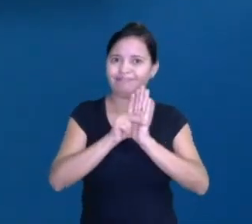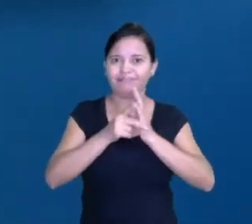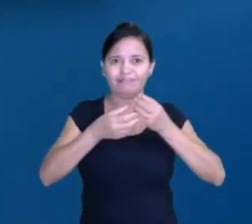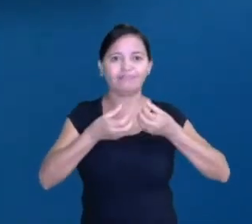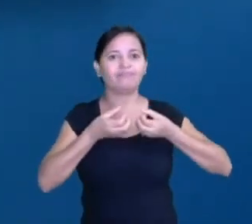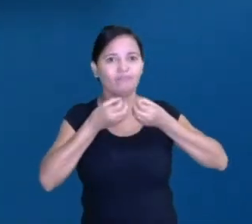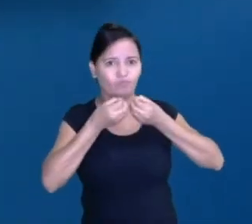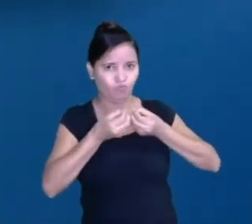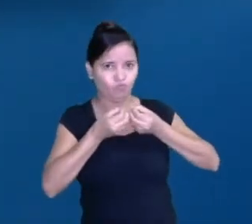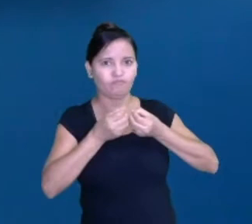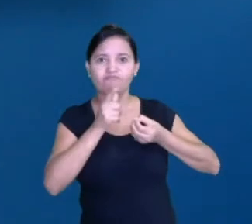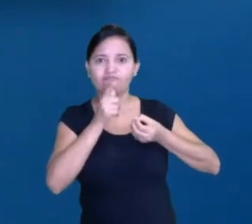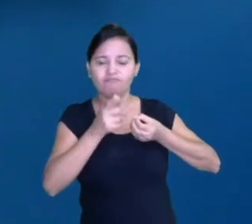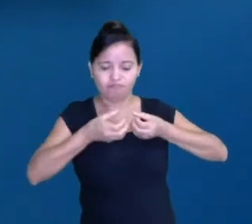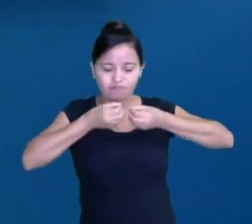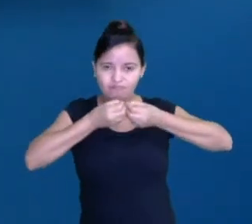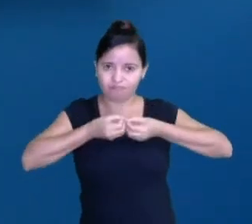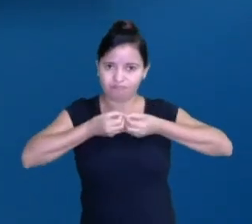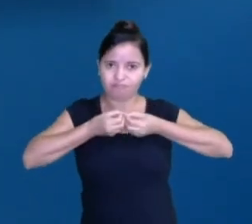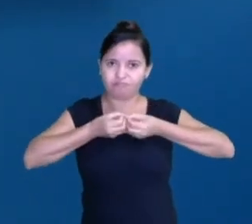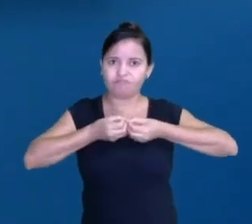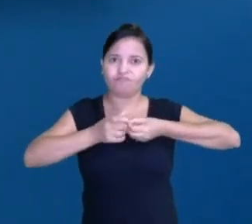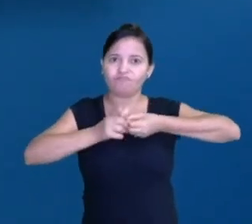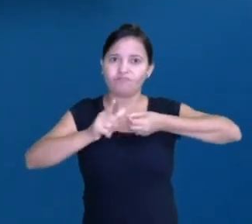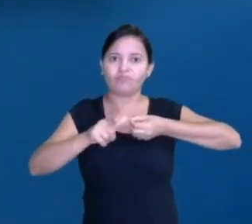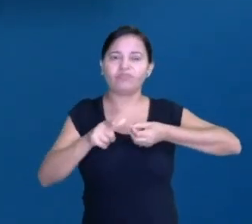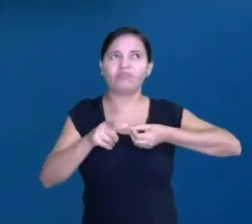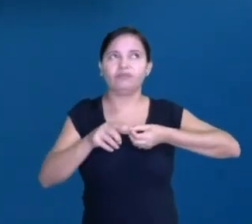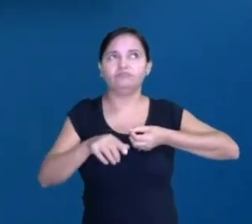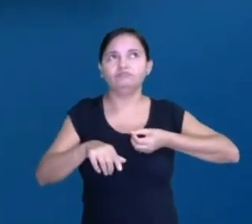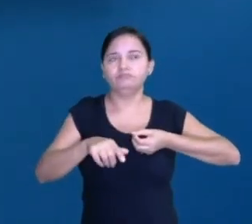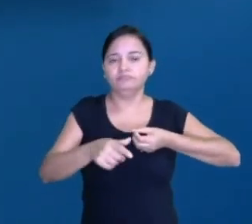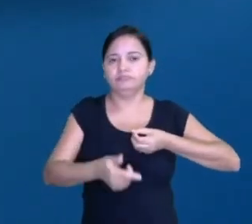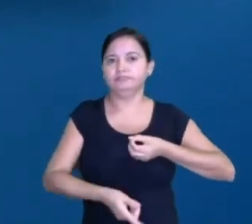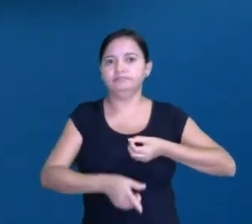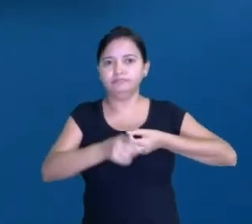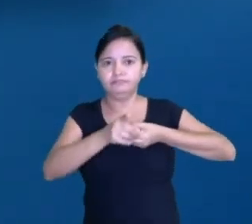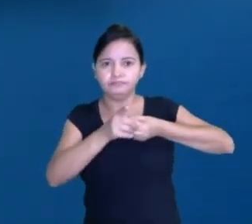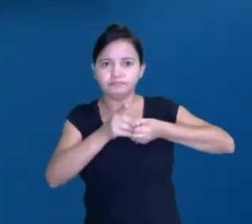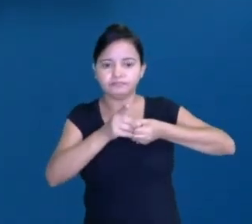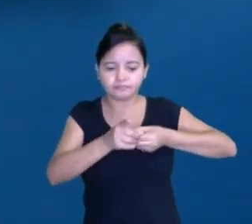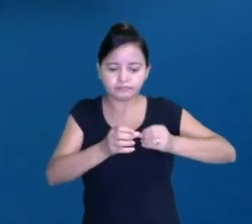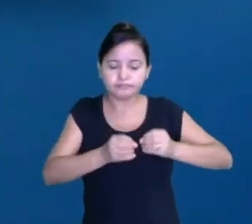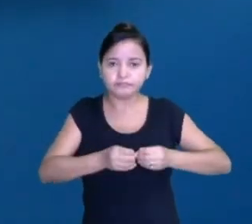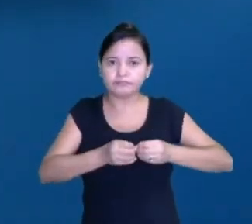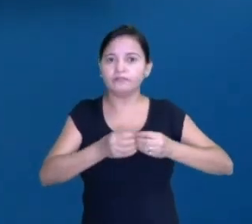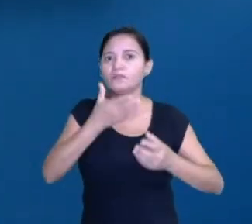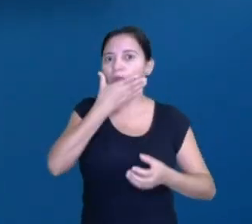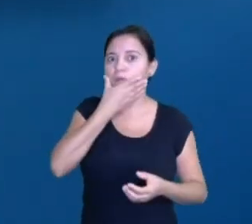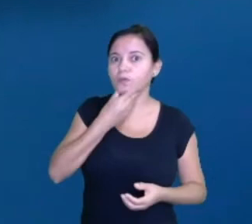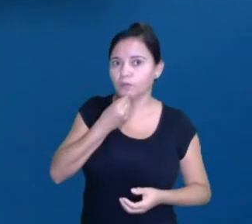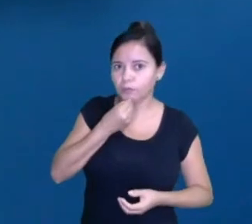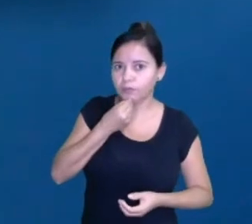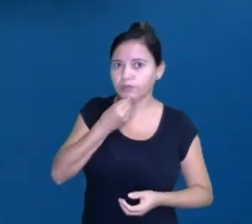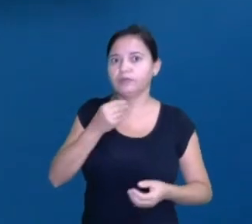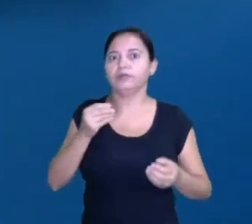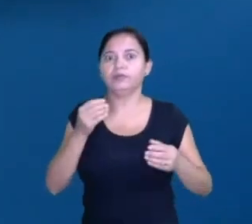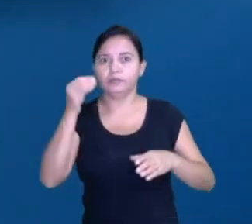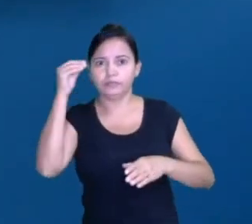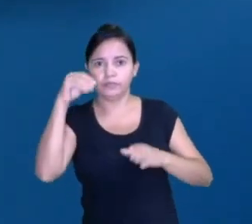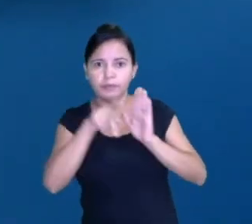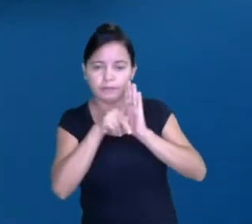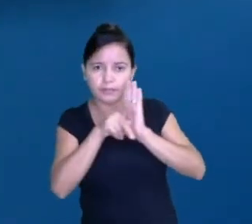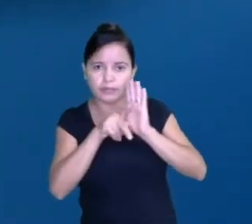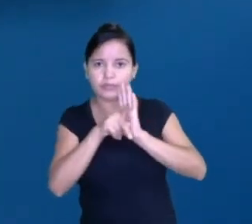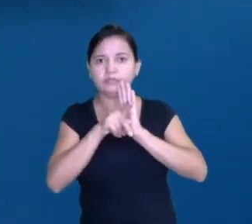testículos. Mas ele também pode ser produzido aonde? Nas suprarrenais ou nas adrenais. Lá, justamente nessa estrutura que a gente vai ter lá em cima dos